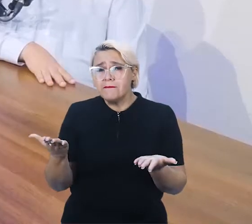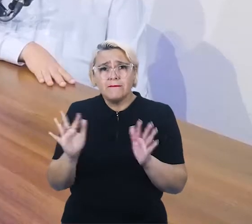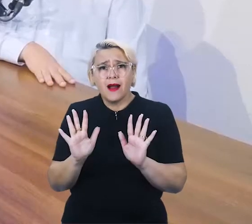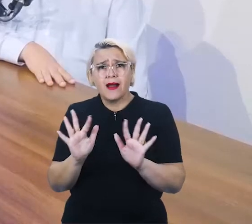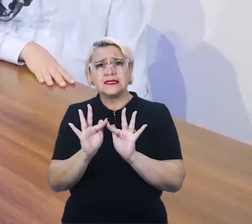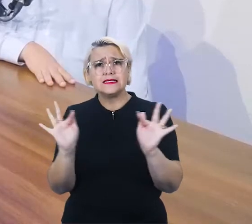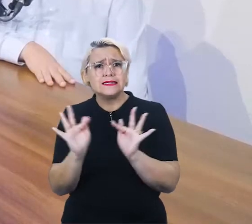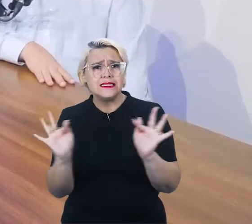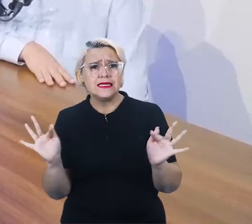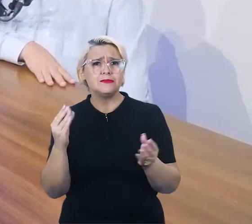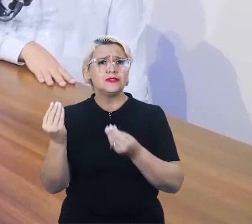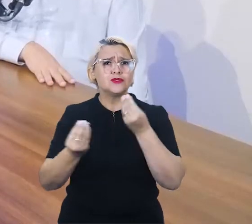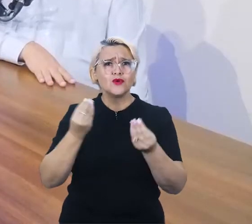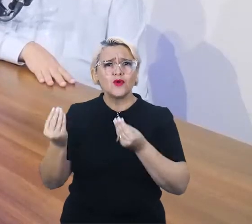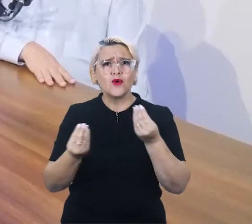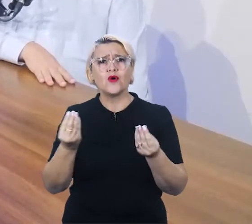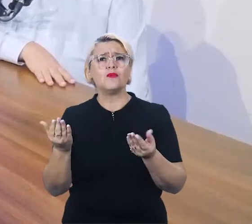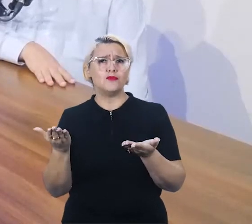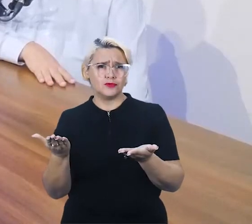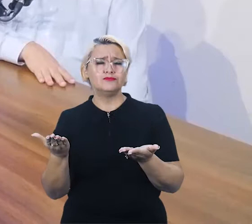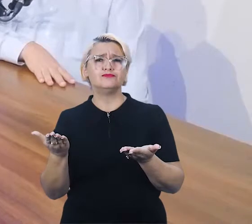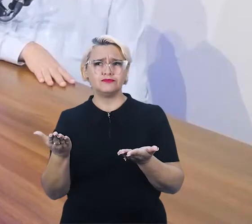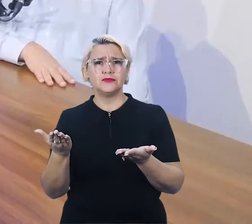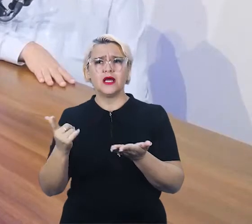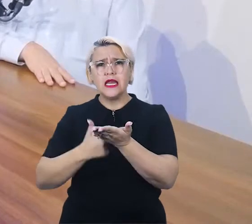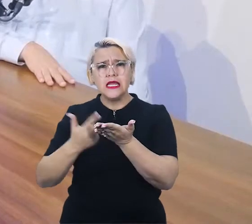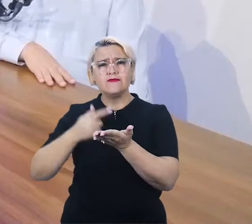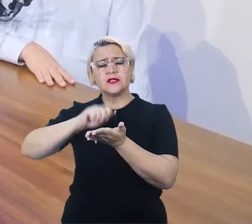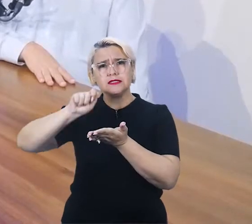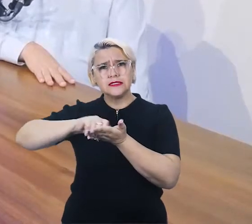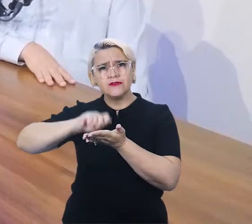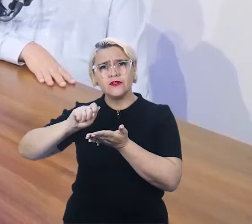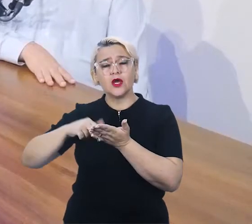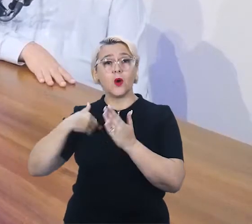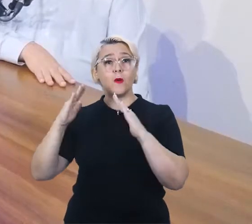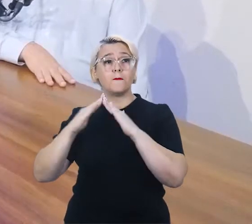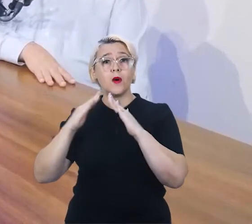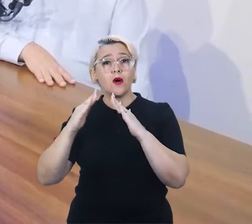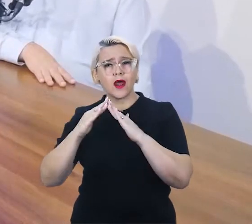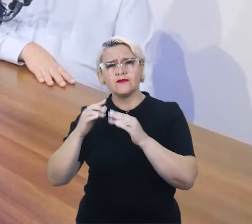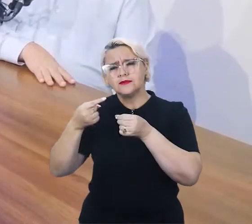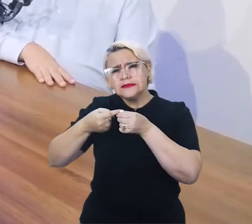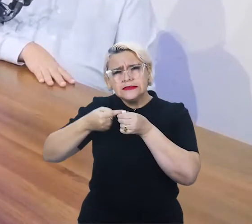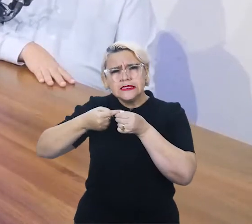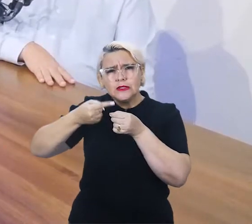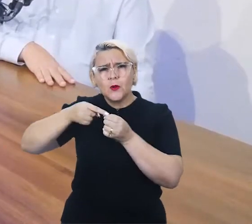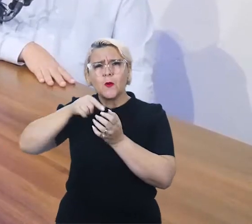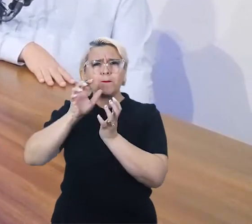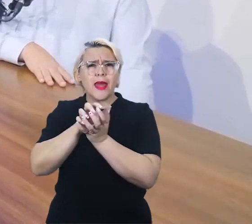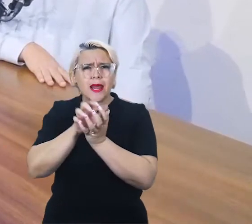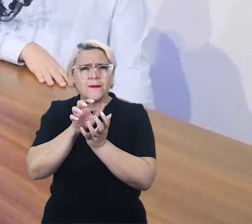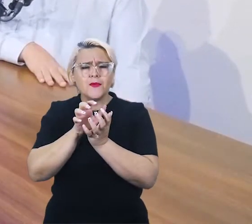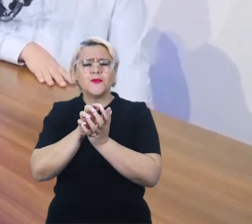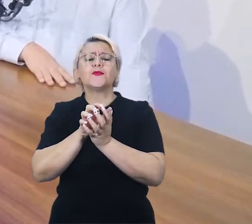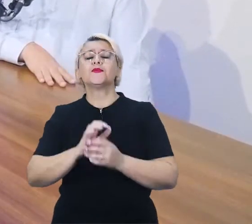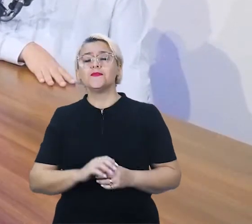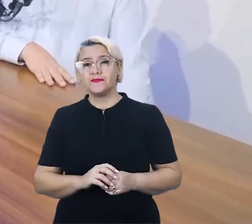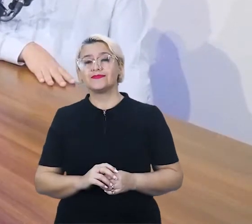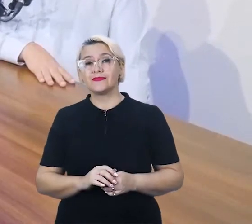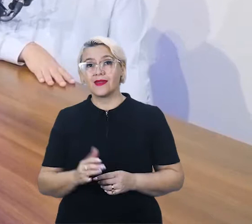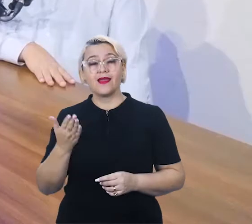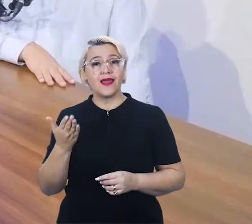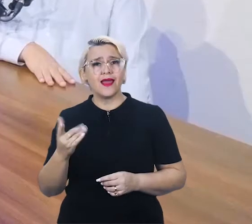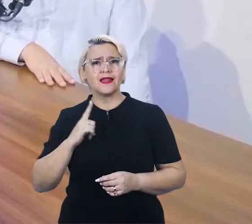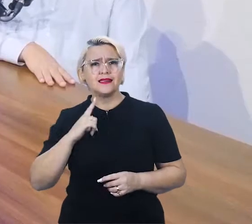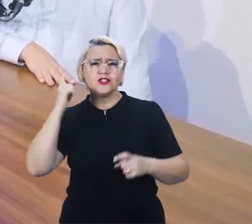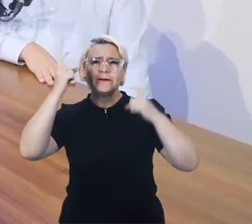simples, porque assim, eu li as coisas que a Cláudia escrevia quando eu morava lá no interior de Pernambuco, e ela que teve